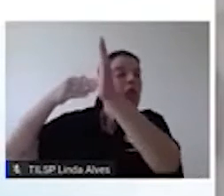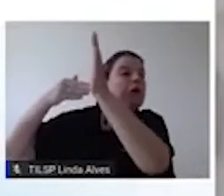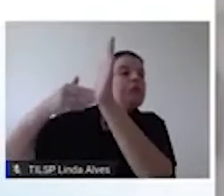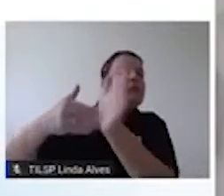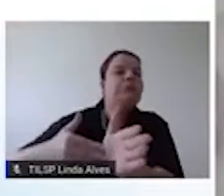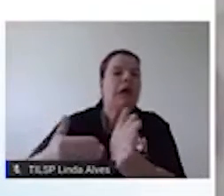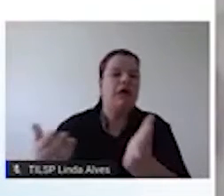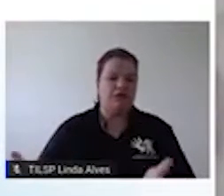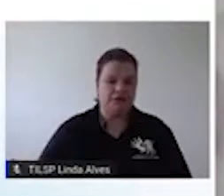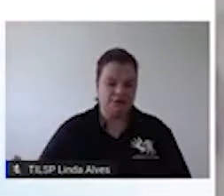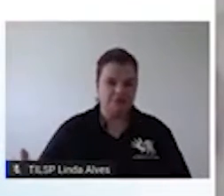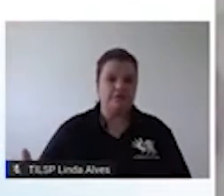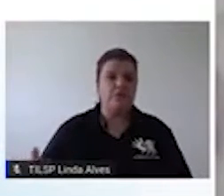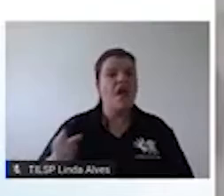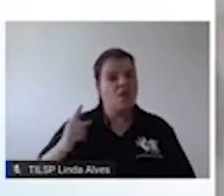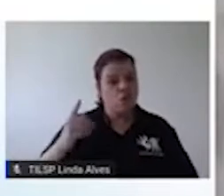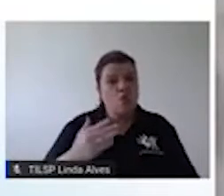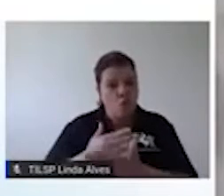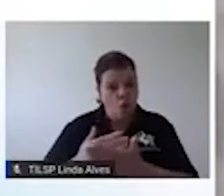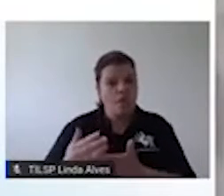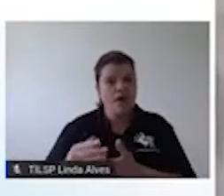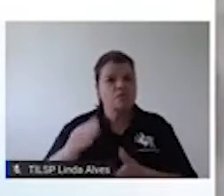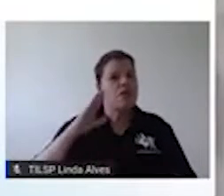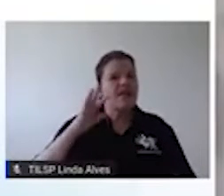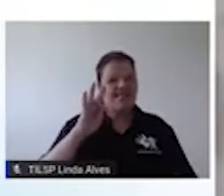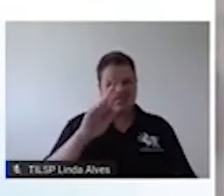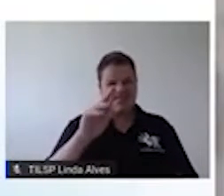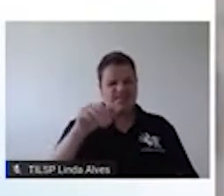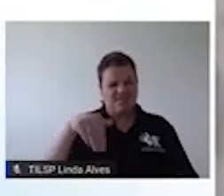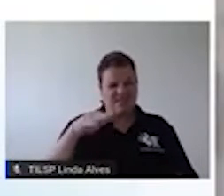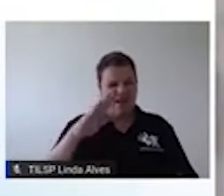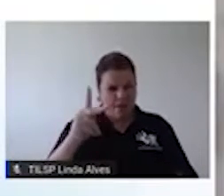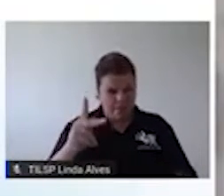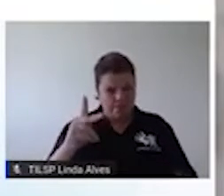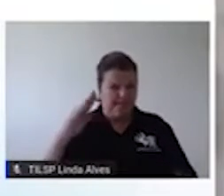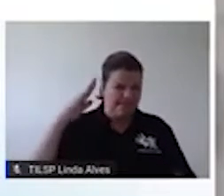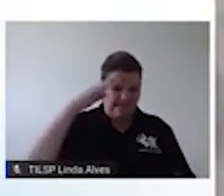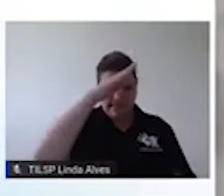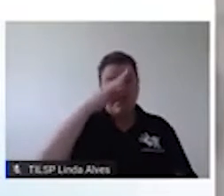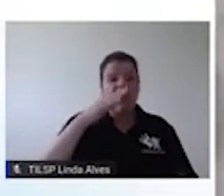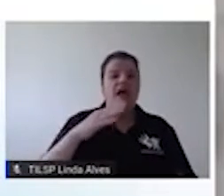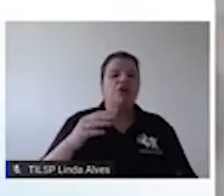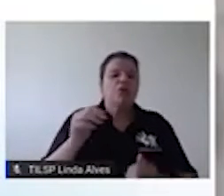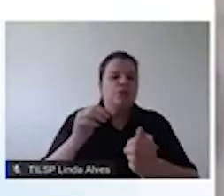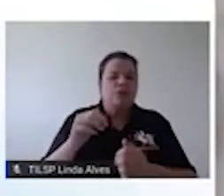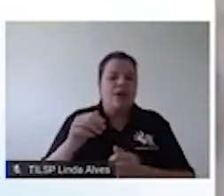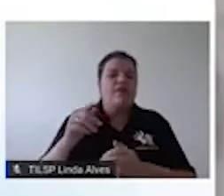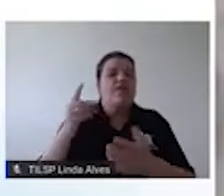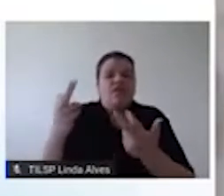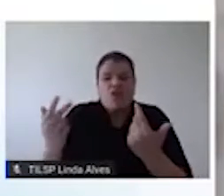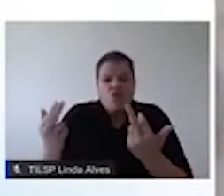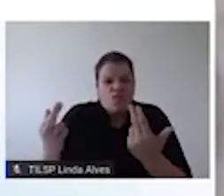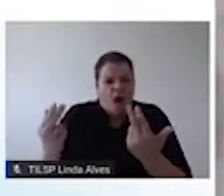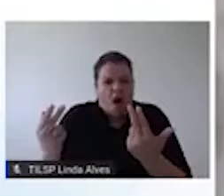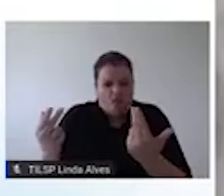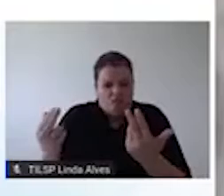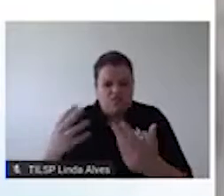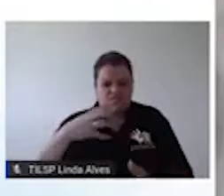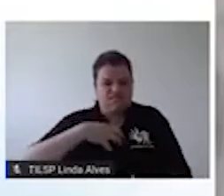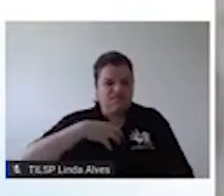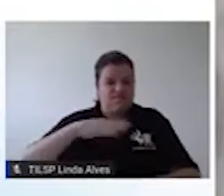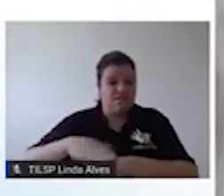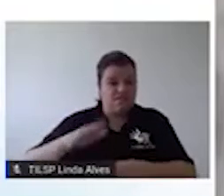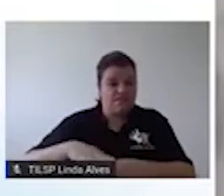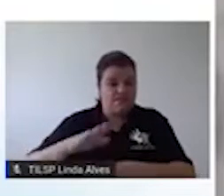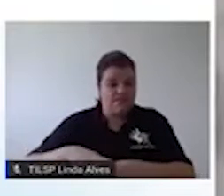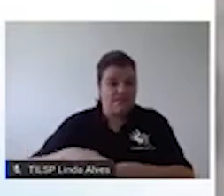também se negou, né? Teve a mesma atitude, né? E ele, mesmo ele,